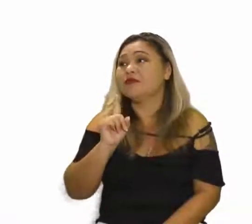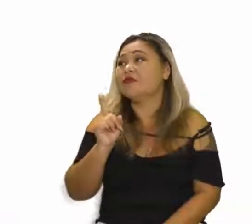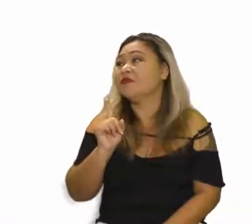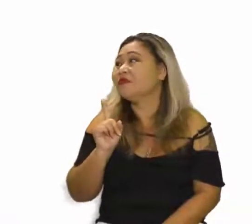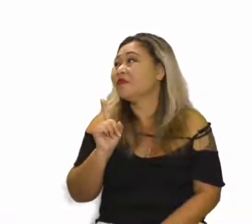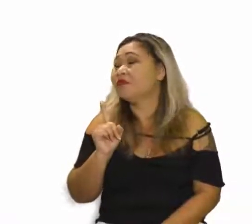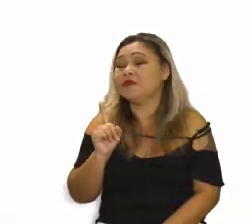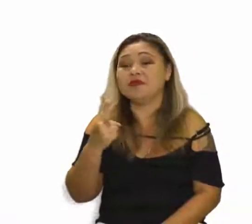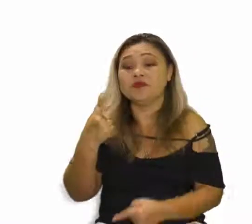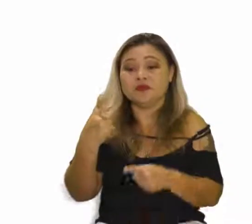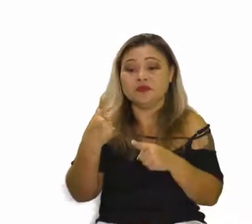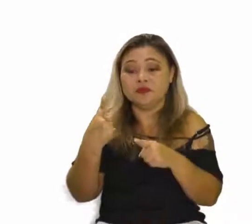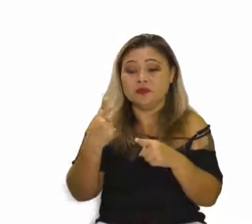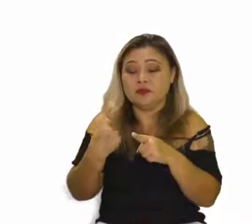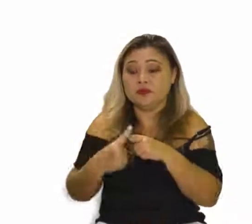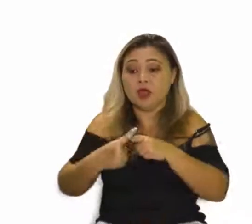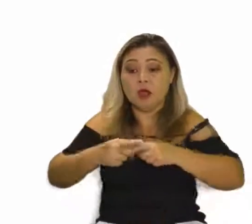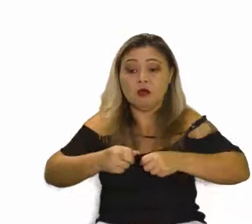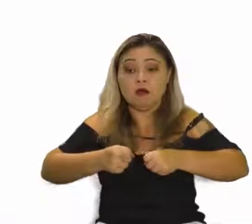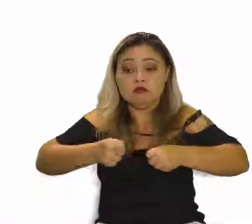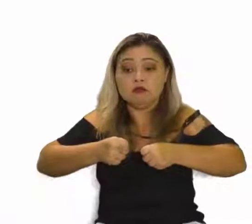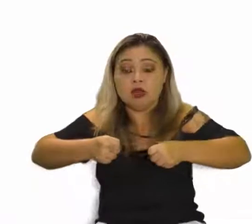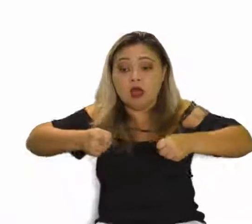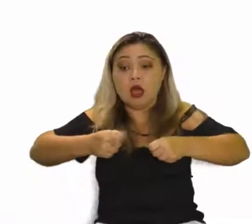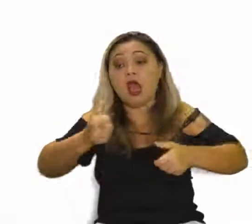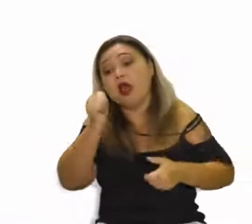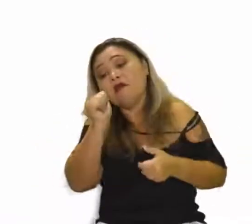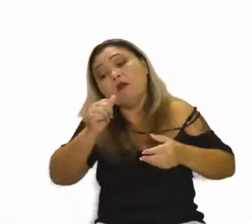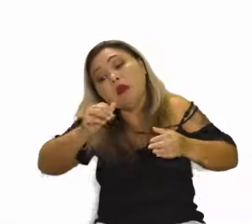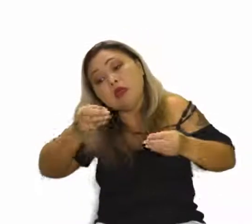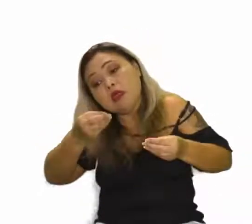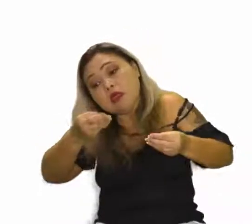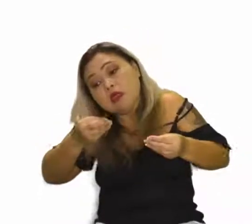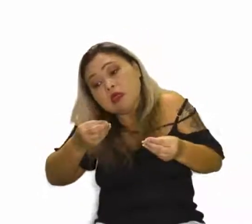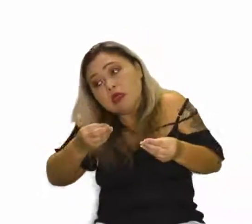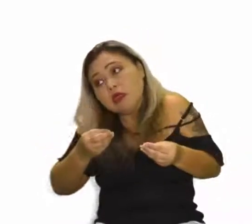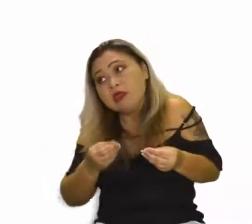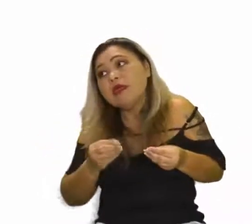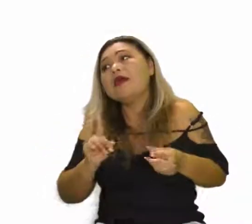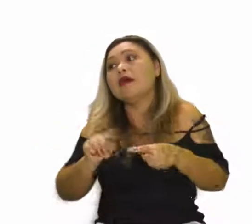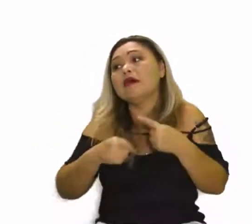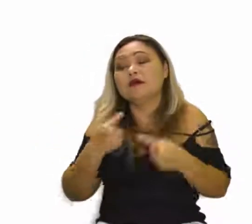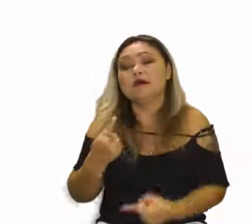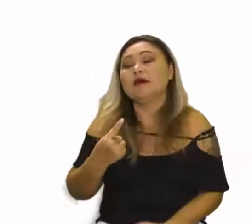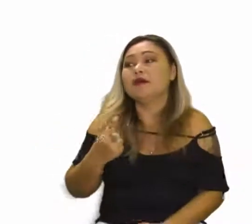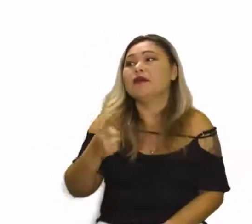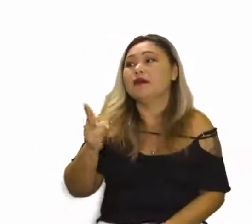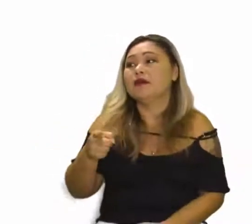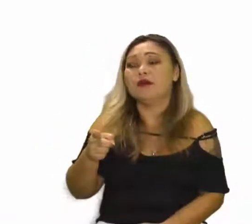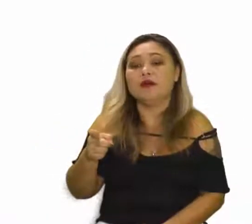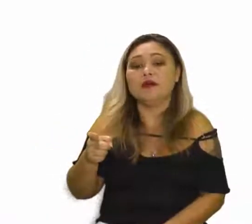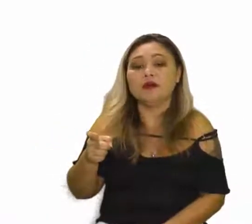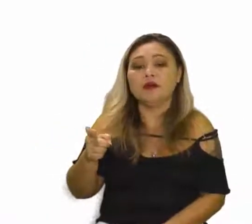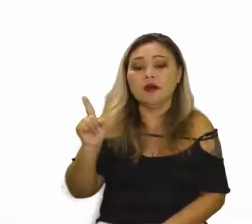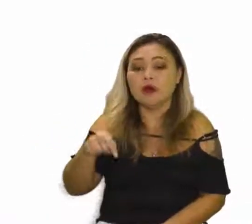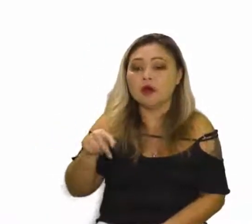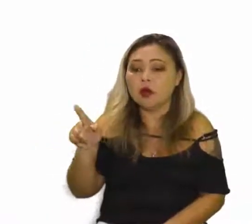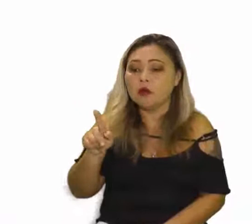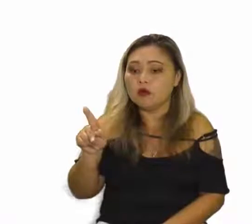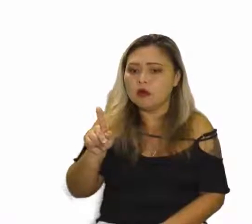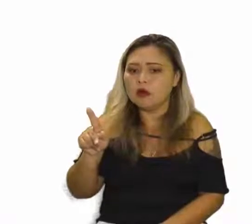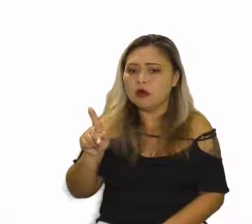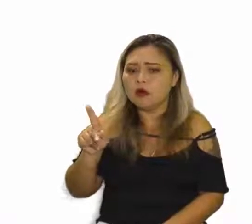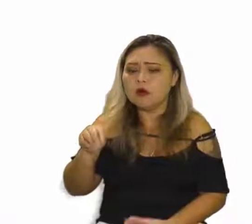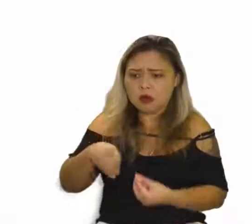Não. É porque macho engorda, ganha peso mais do que a fêmea. Entendeu? Agora, prof, isso aqui pode